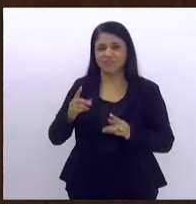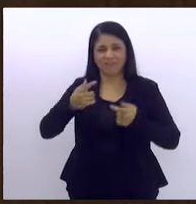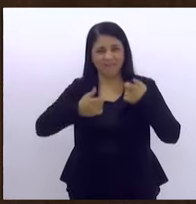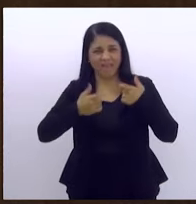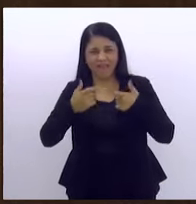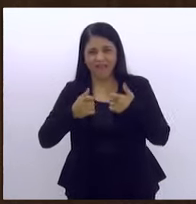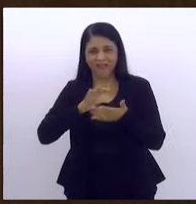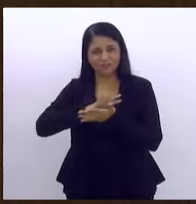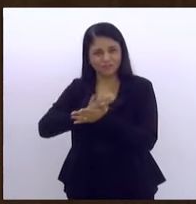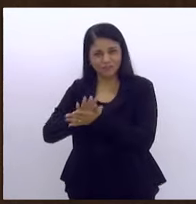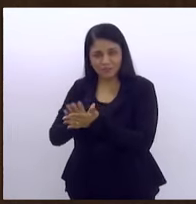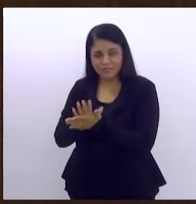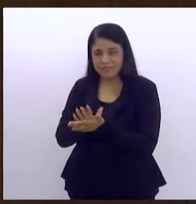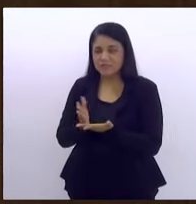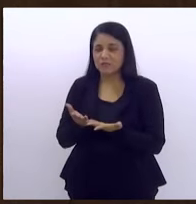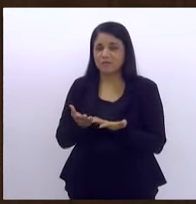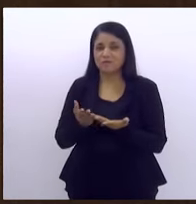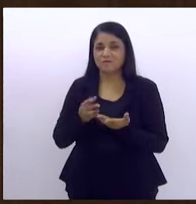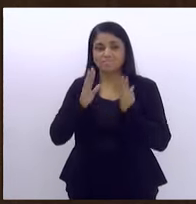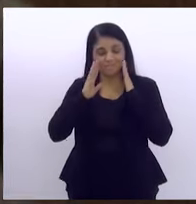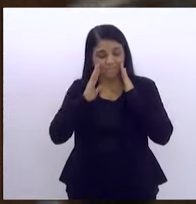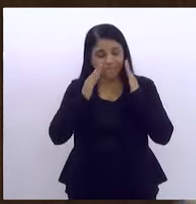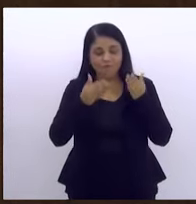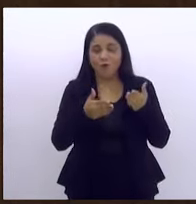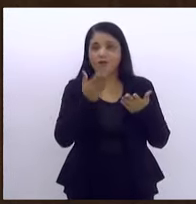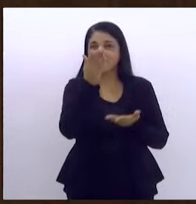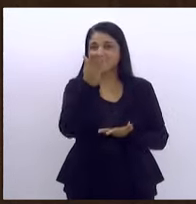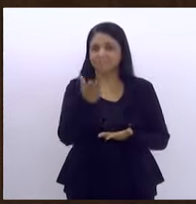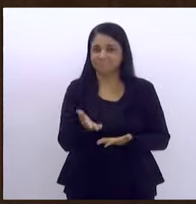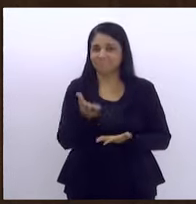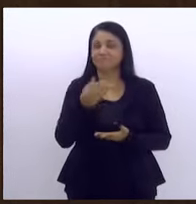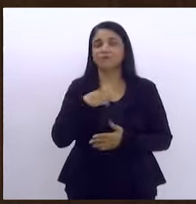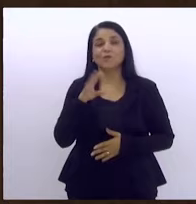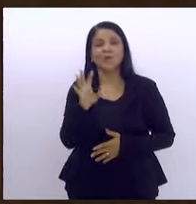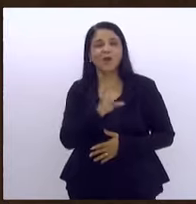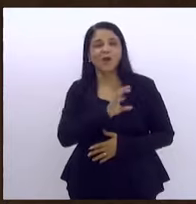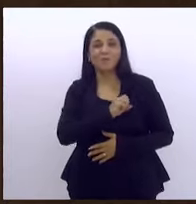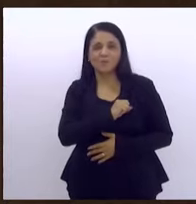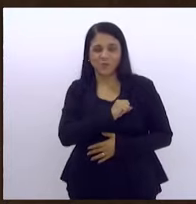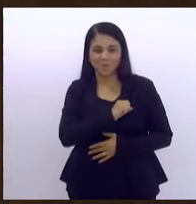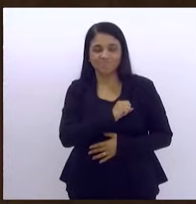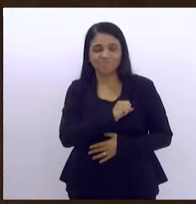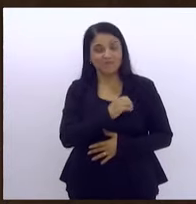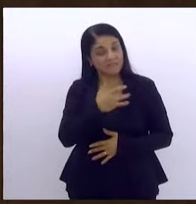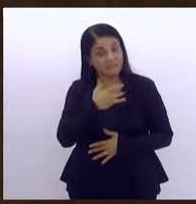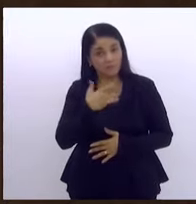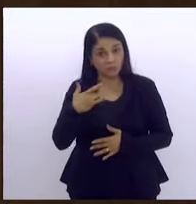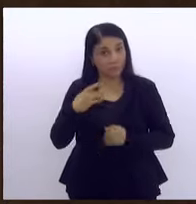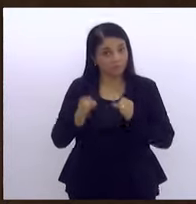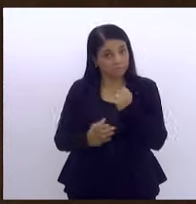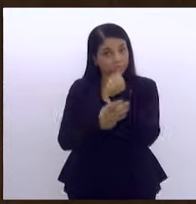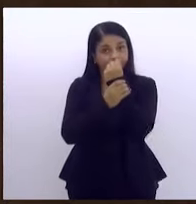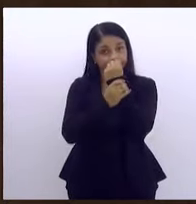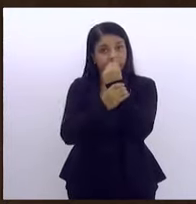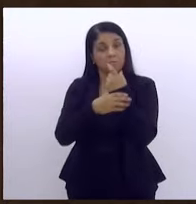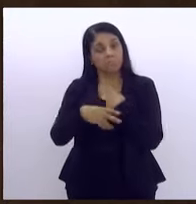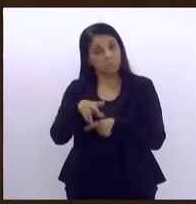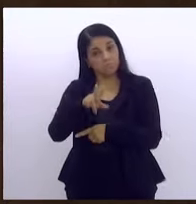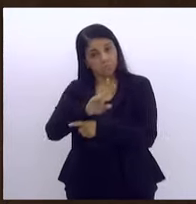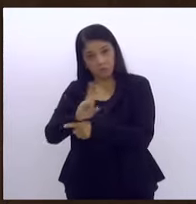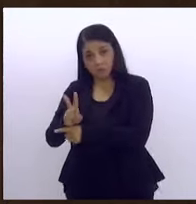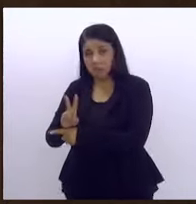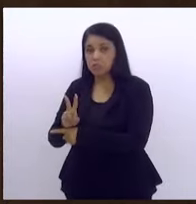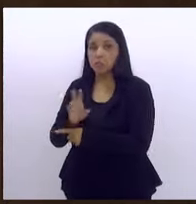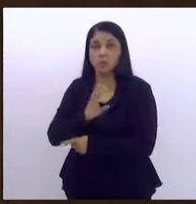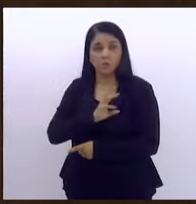Vossa Excelência se foca no amor e quer garantir que ele seja saudável, que ele seja protegido,